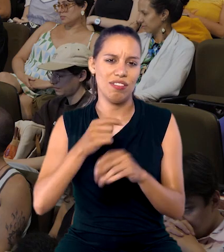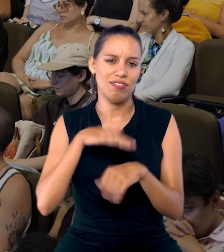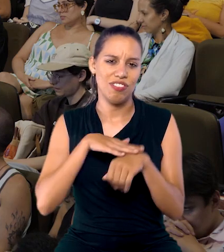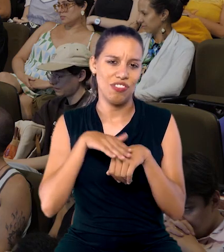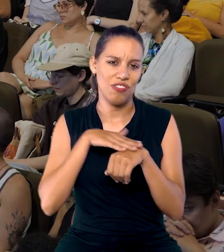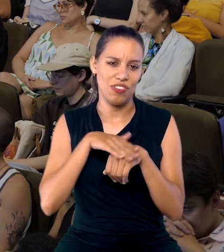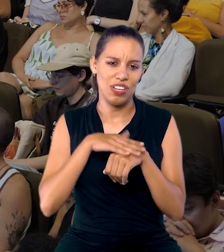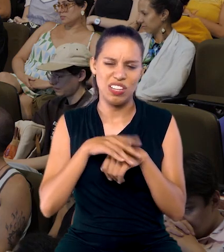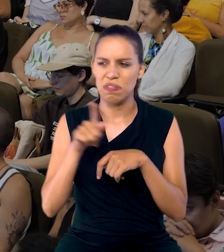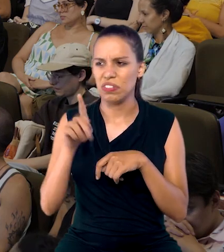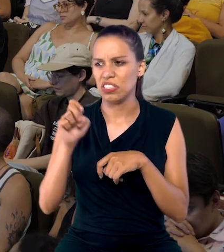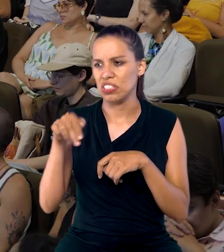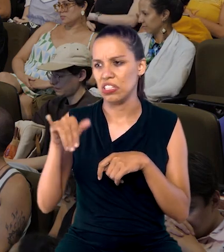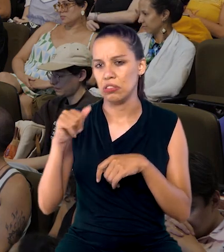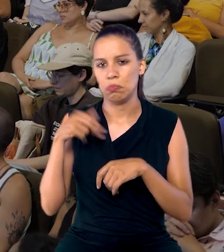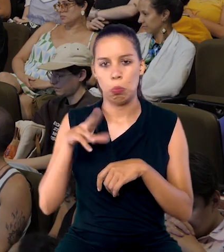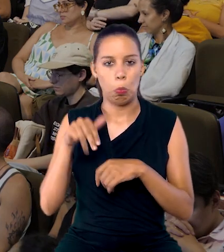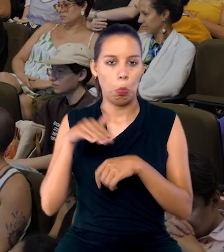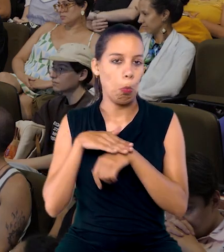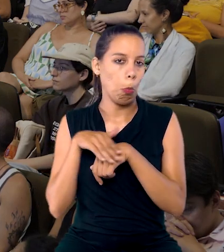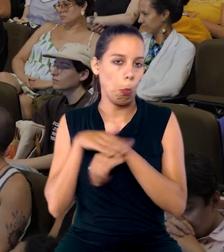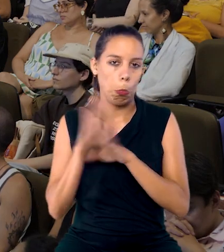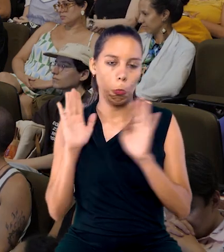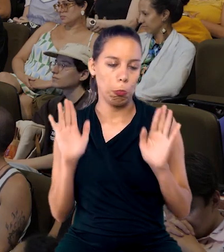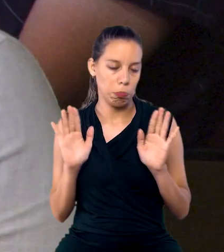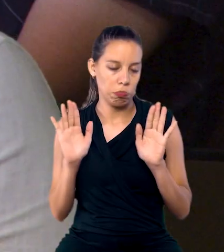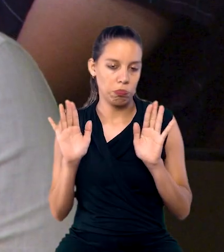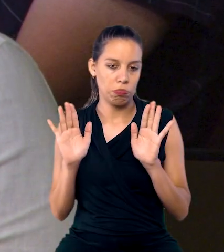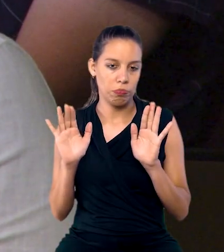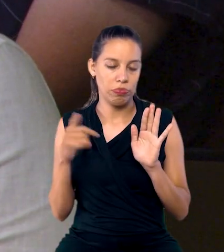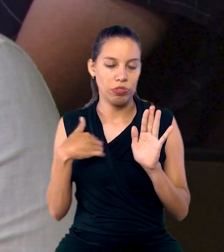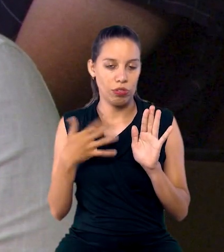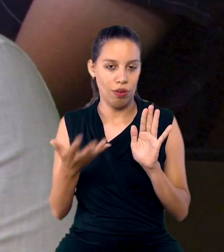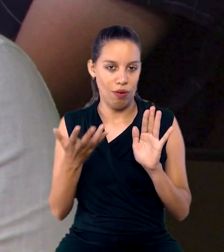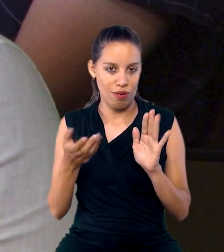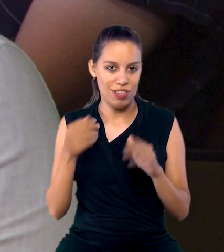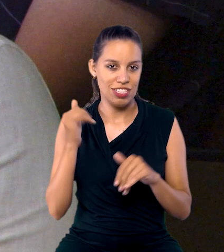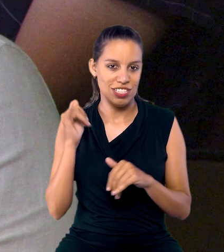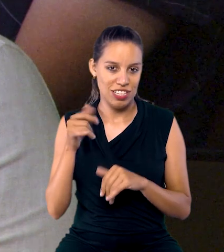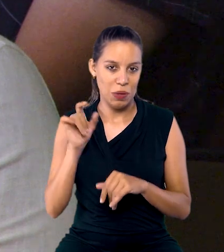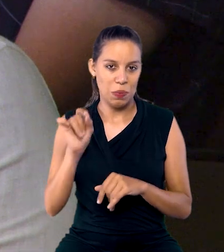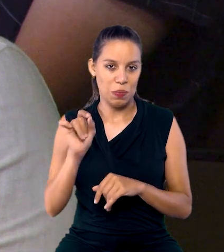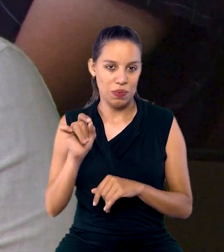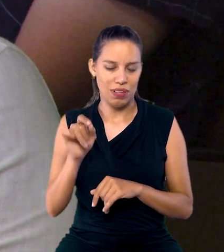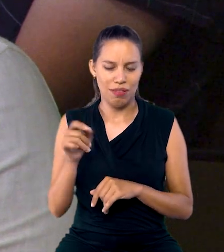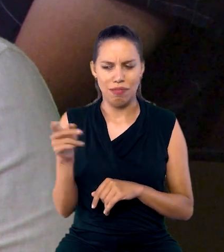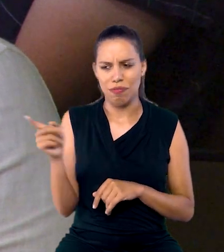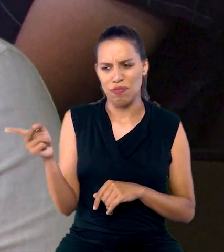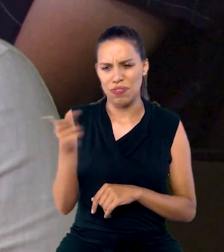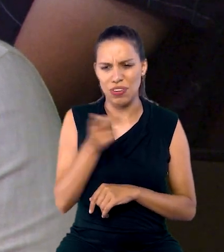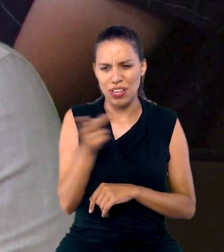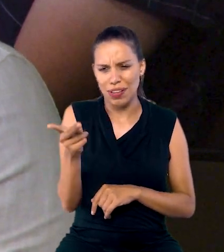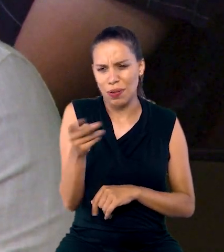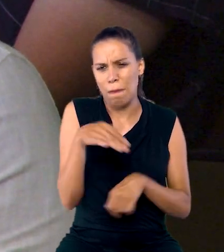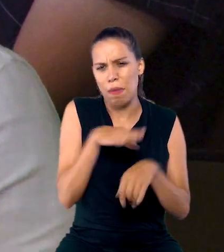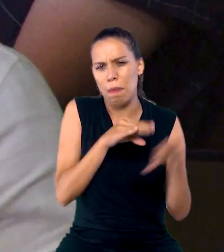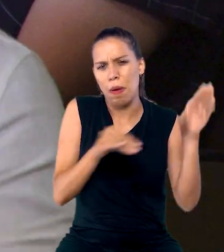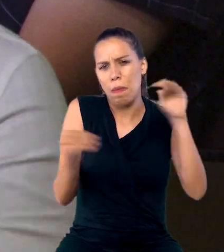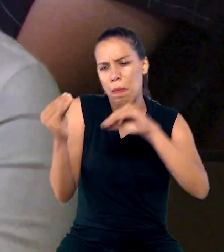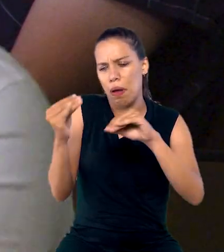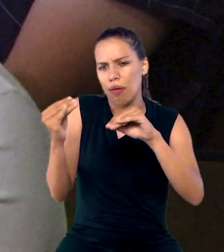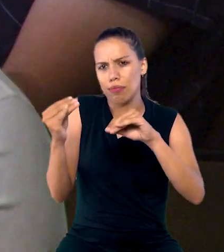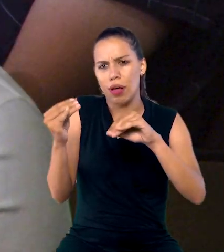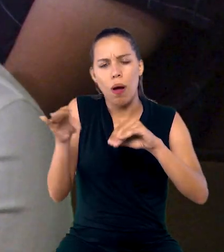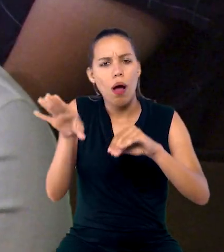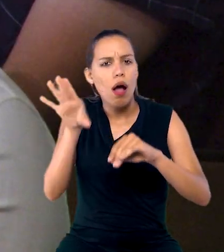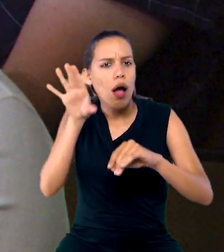com ela, mas a Geni eu nunca tinha ouvido. Eu quero dizer que estar aqui e ouvir as vozes de vocês,